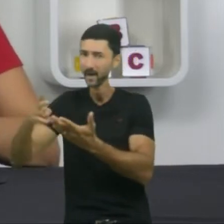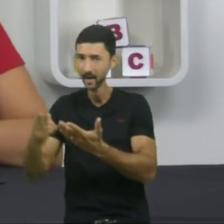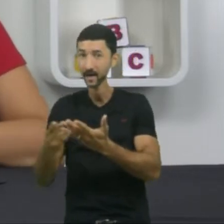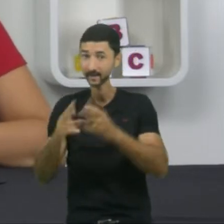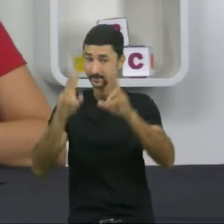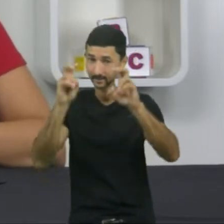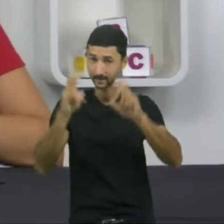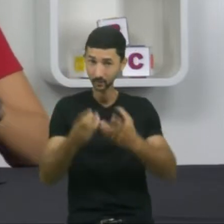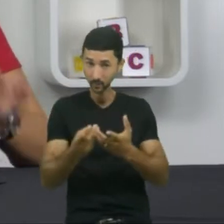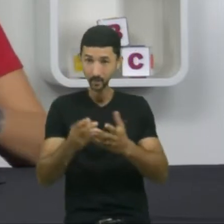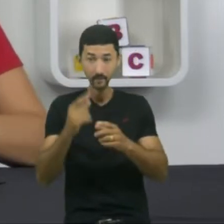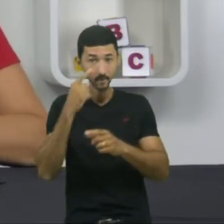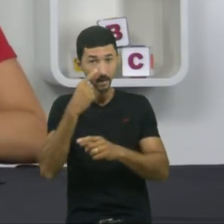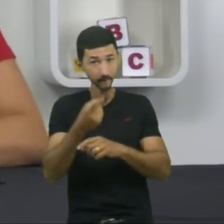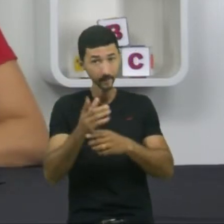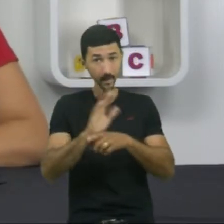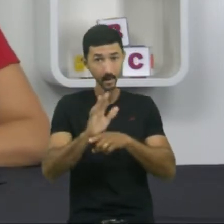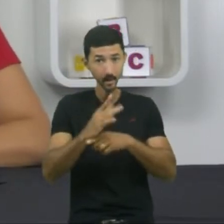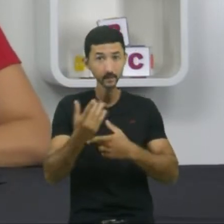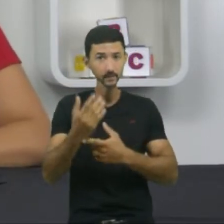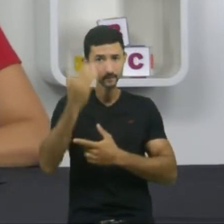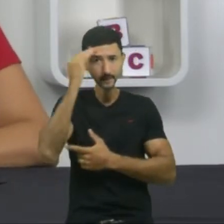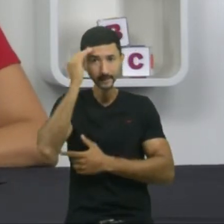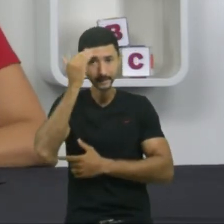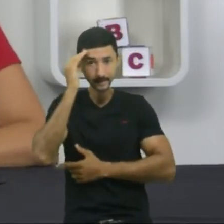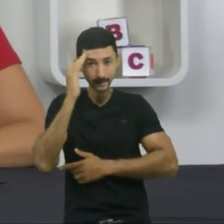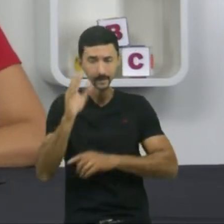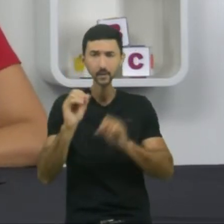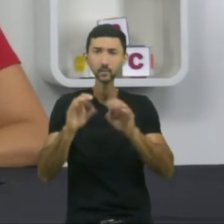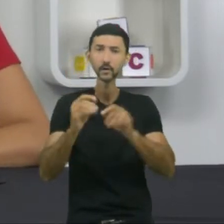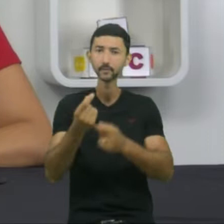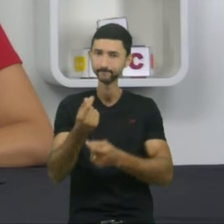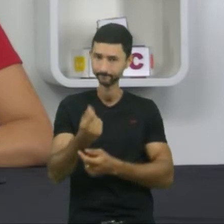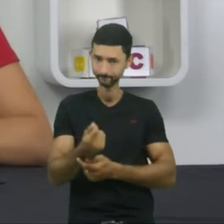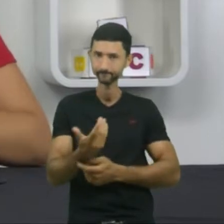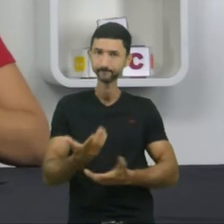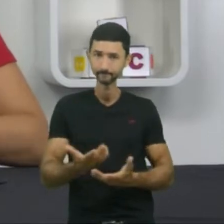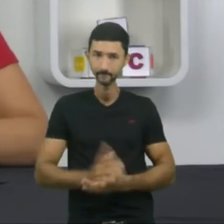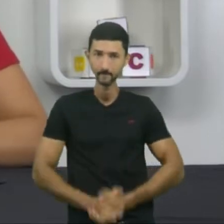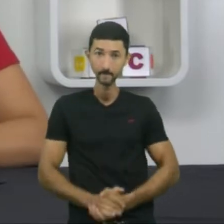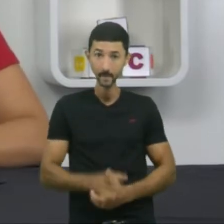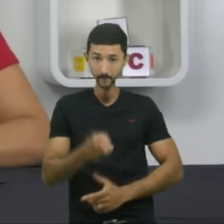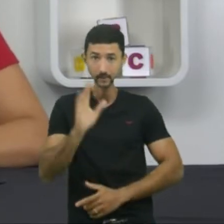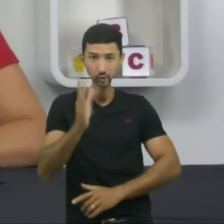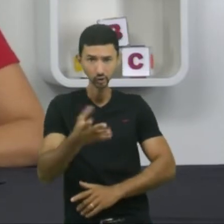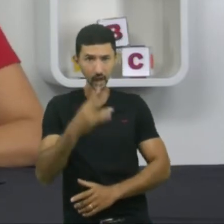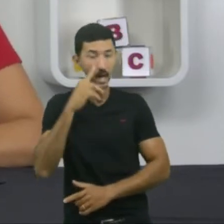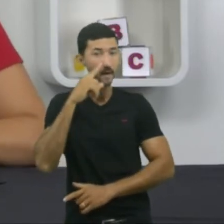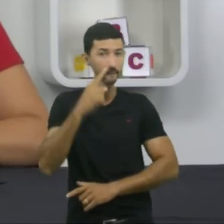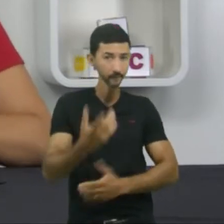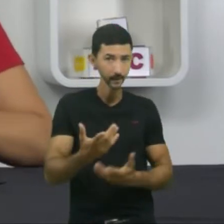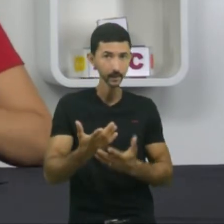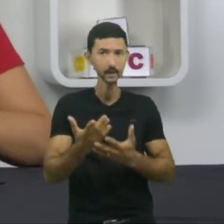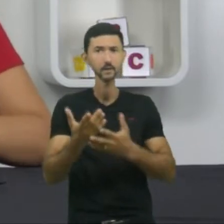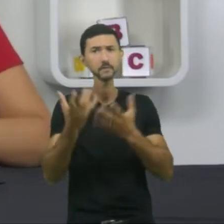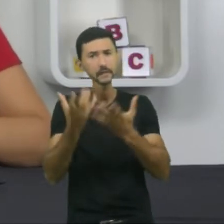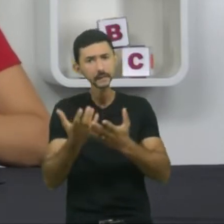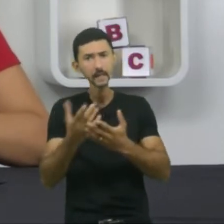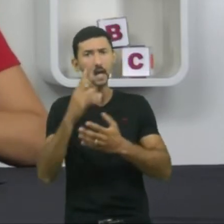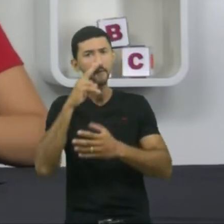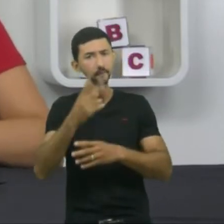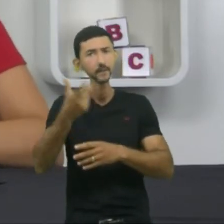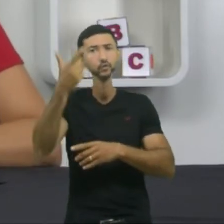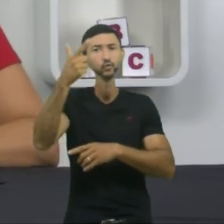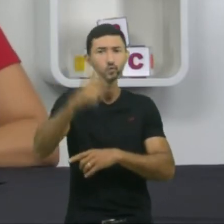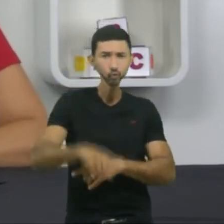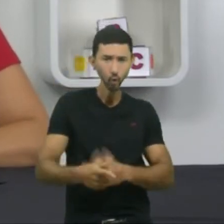conseguir compreender um pouco do que se trata essa educação financeira, tá? Se você já assistiu e quiser rever